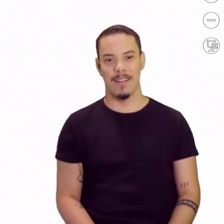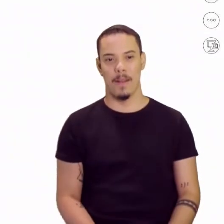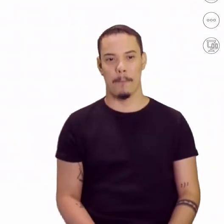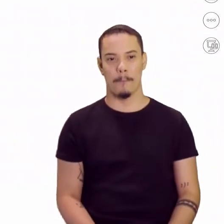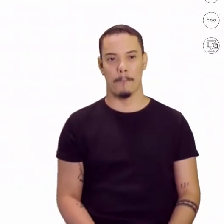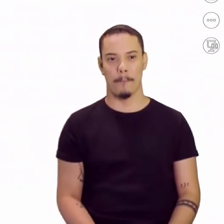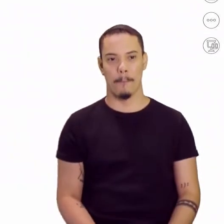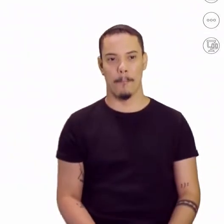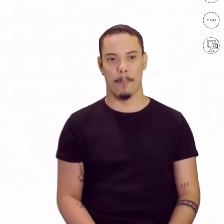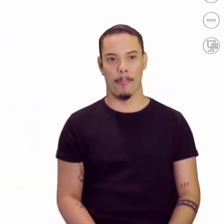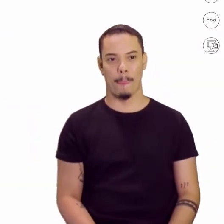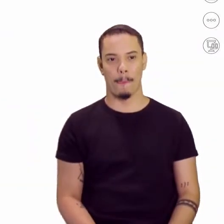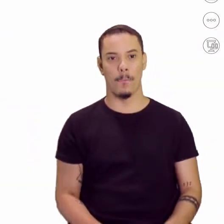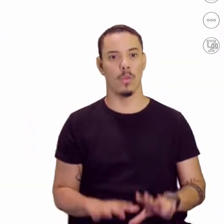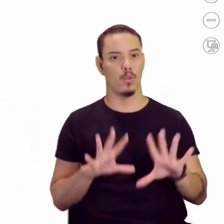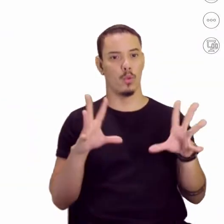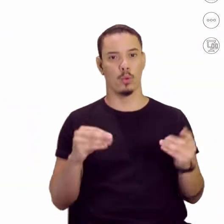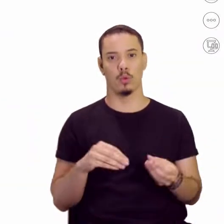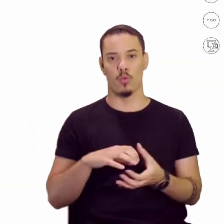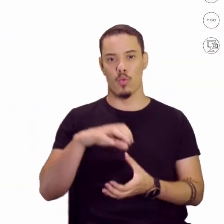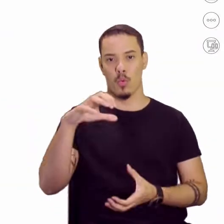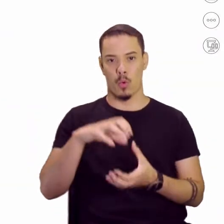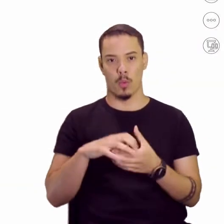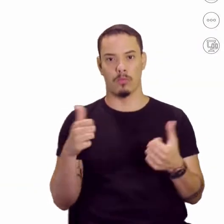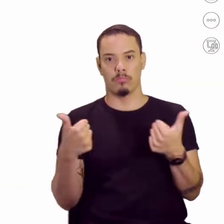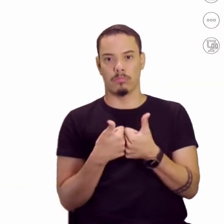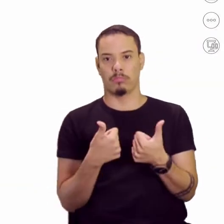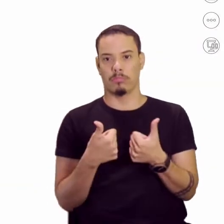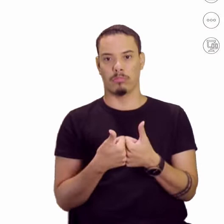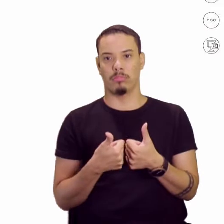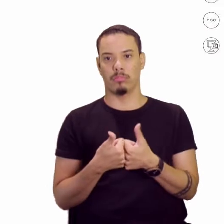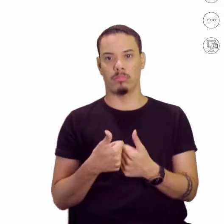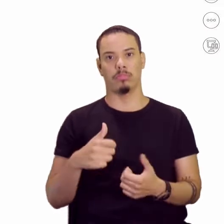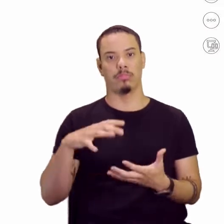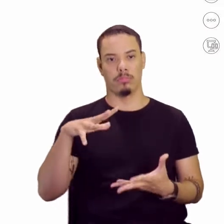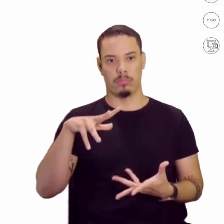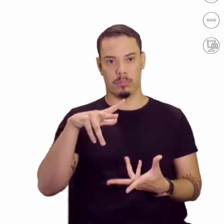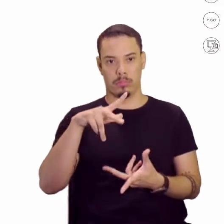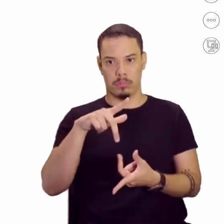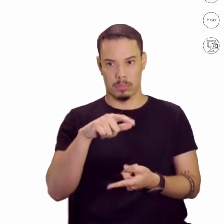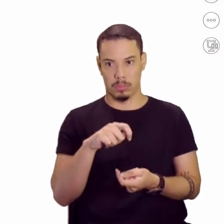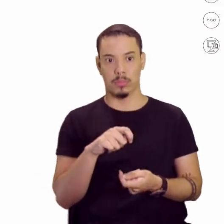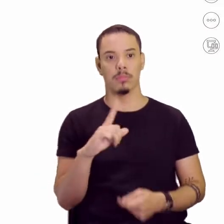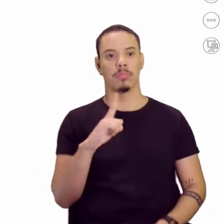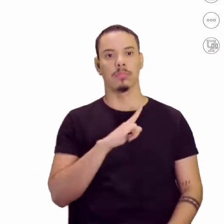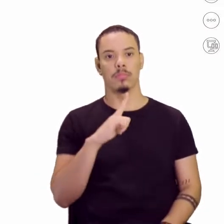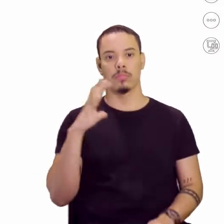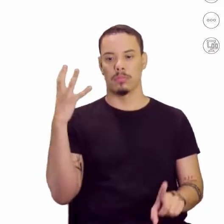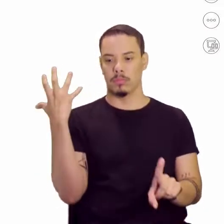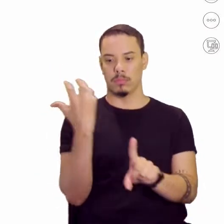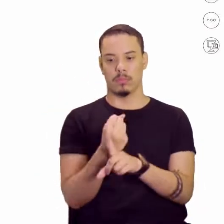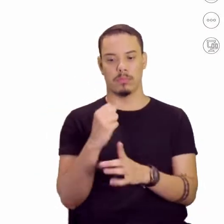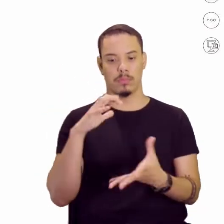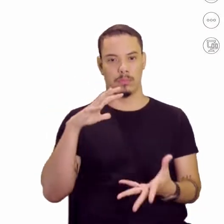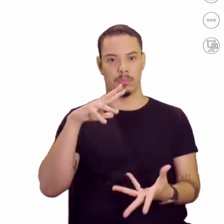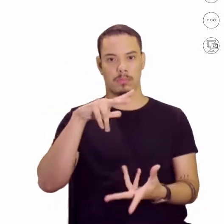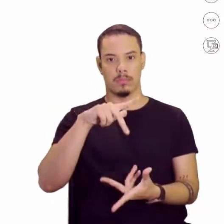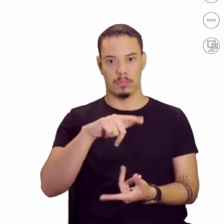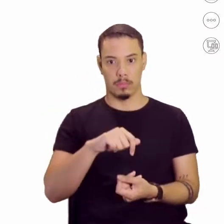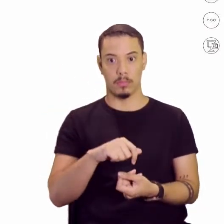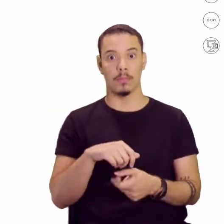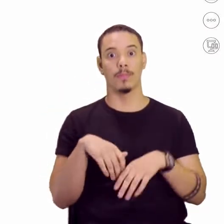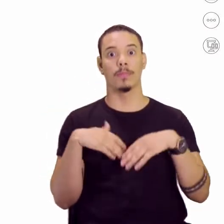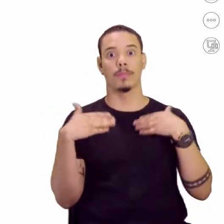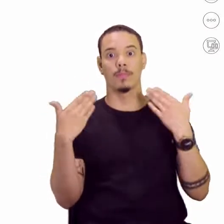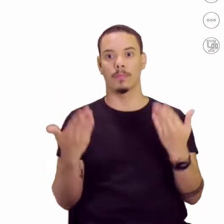de parábola. Olha aí, todos os corpos próximos à superfície terrestre são atraídos pela Terra.